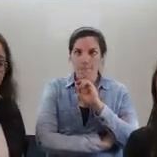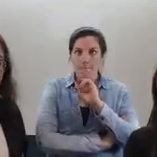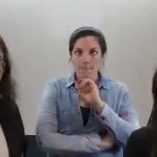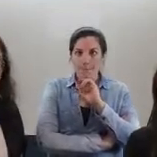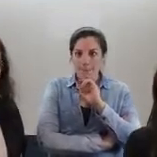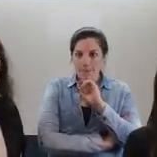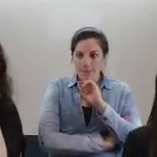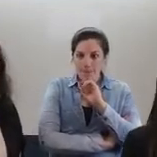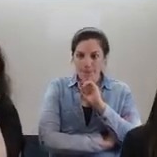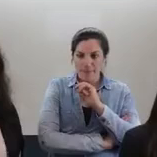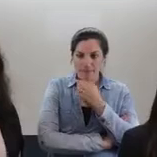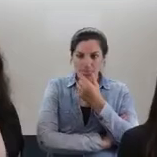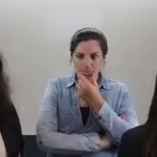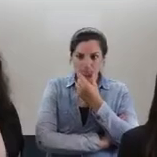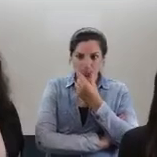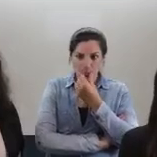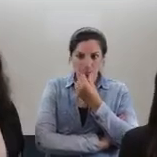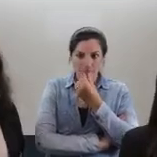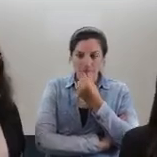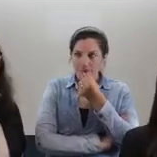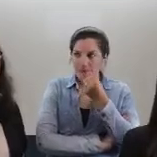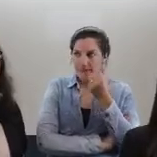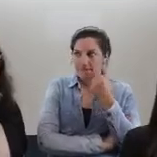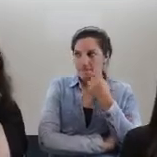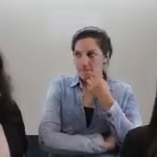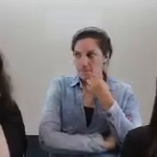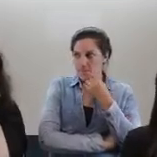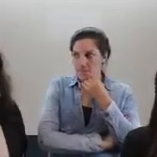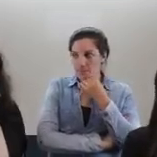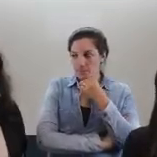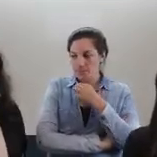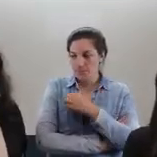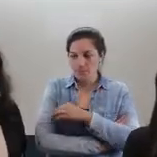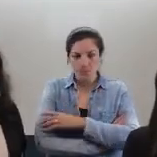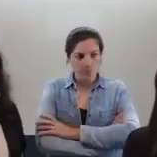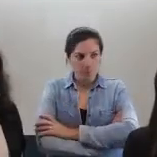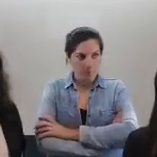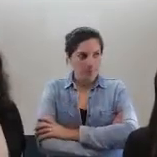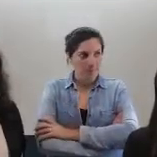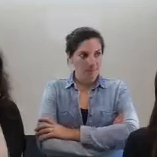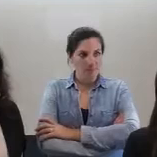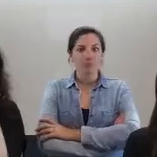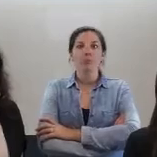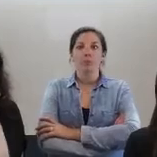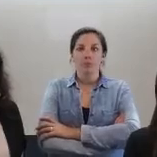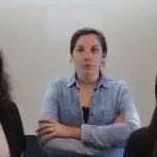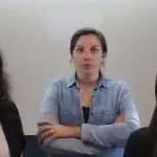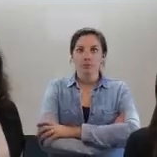da ABNT aqui, ainda a gente não tem o acesso para os alunos em